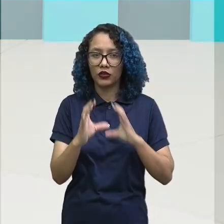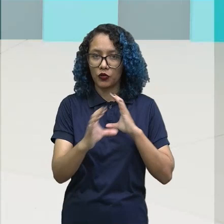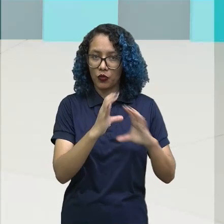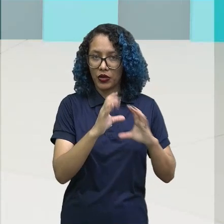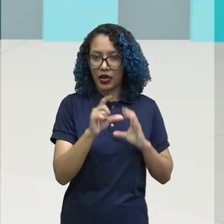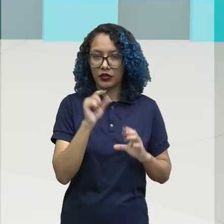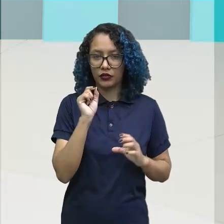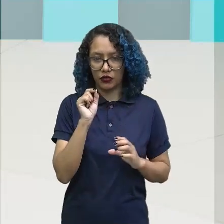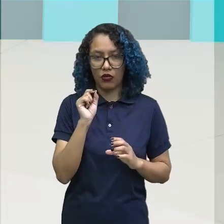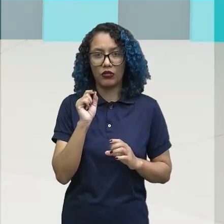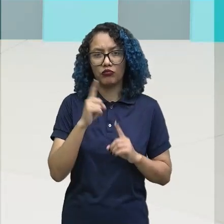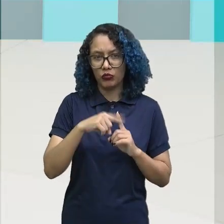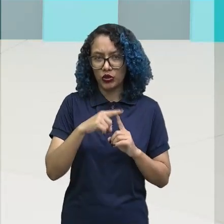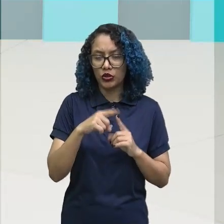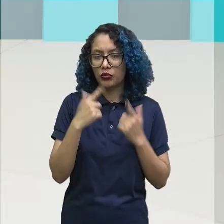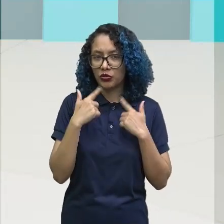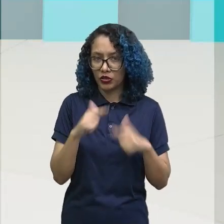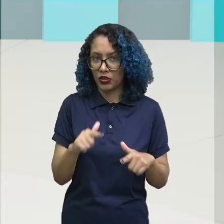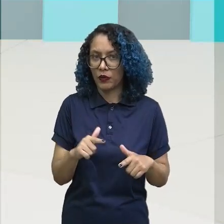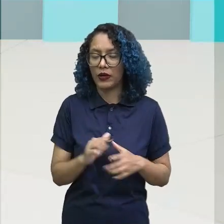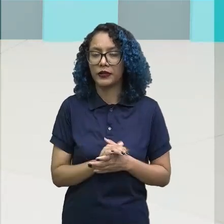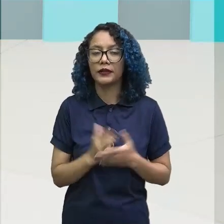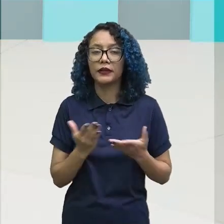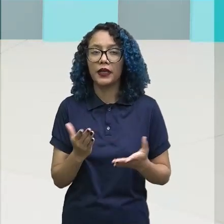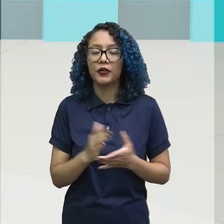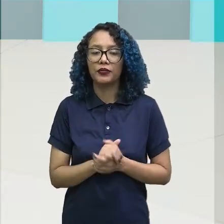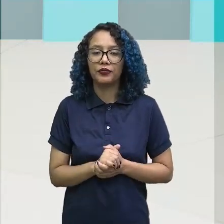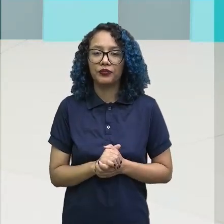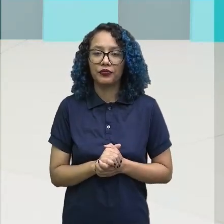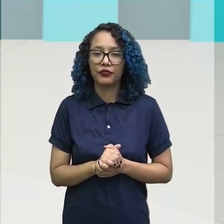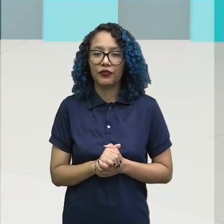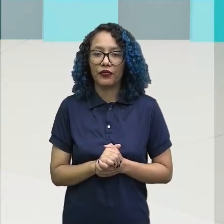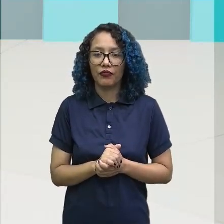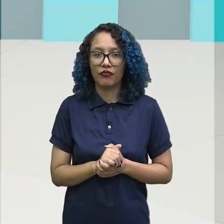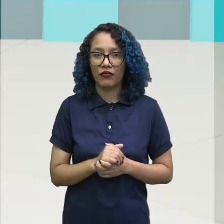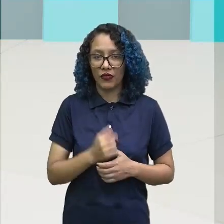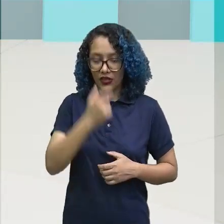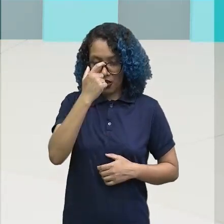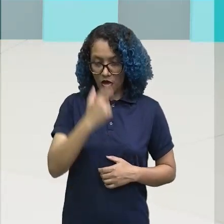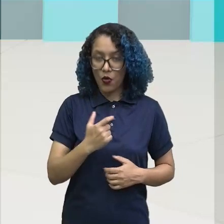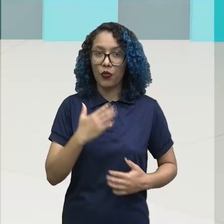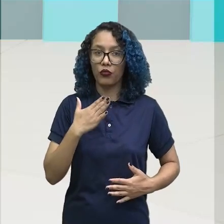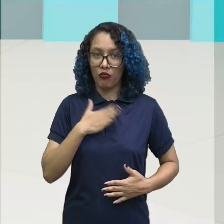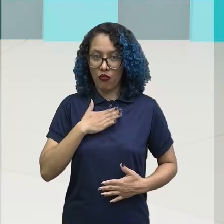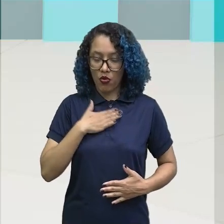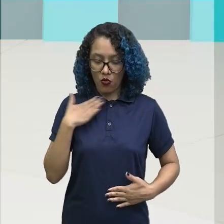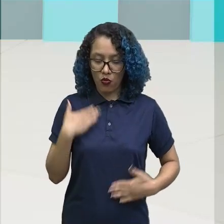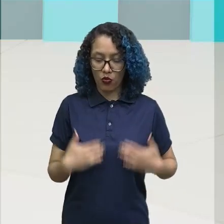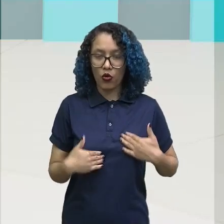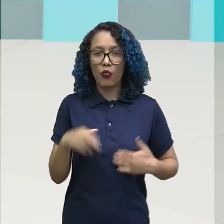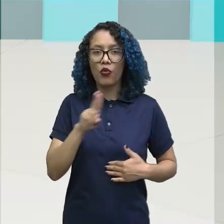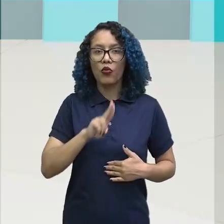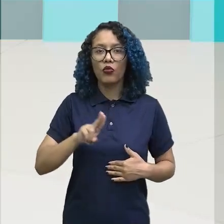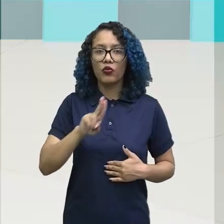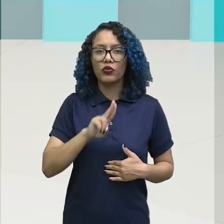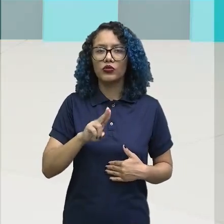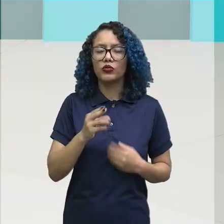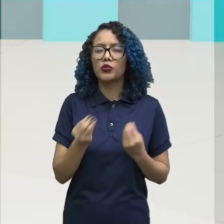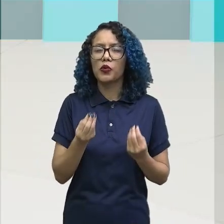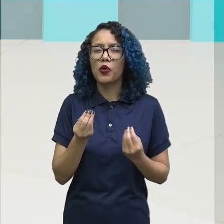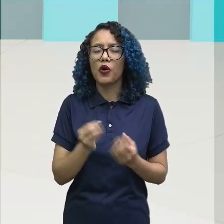uma linguagem. Então, esse corpo que vos fala, aqui Marta Patrícia, eu utilizo